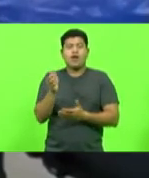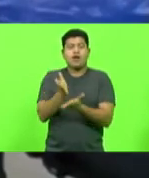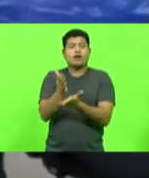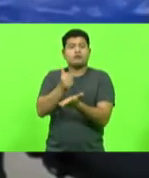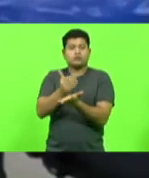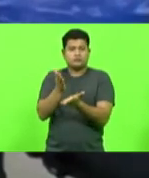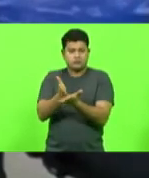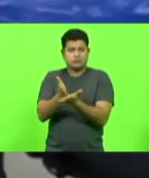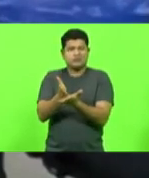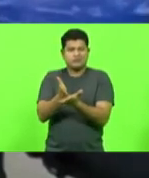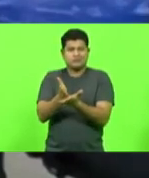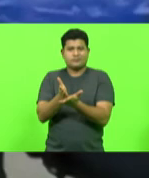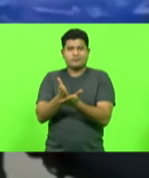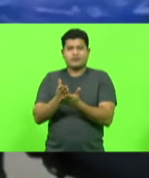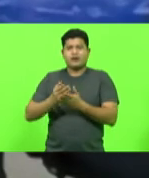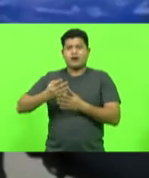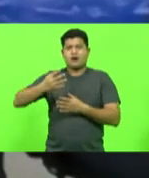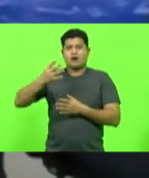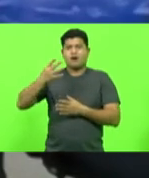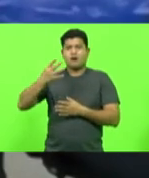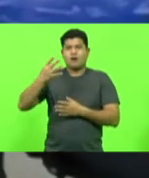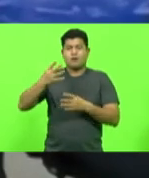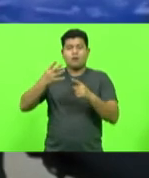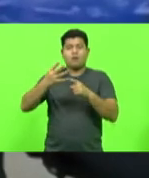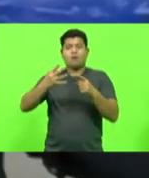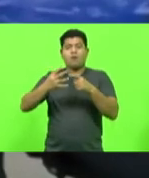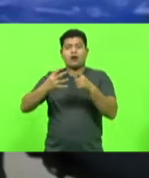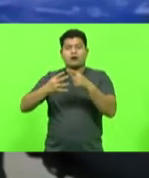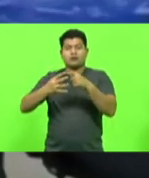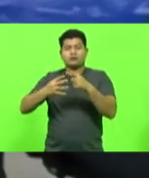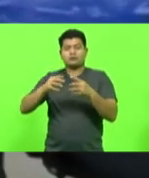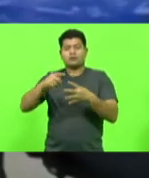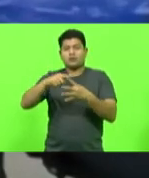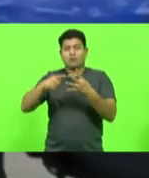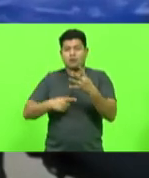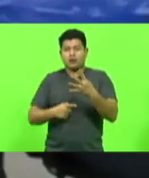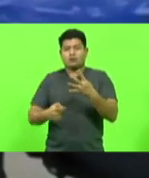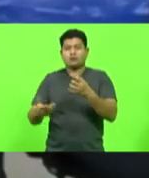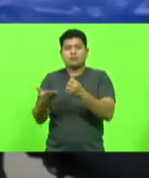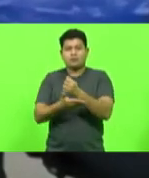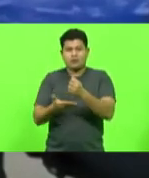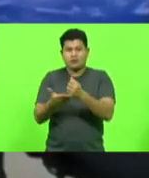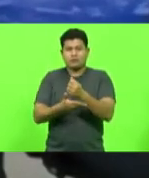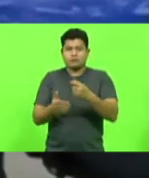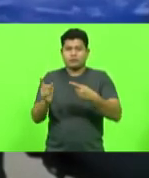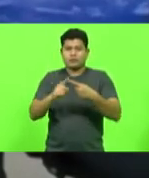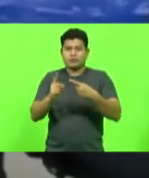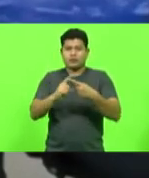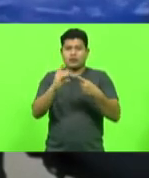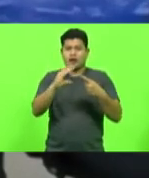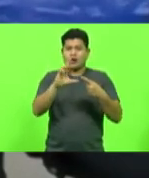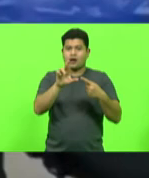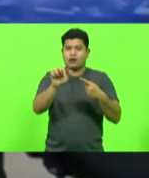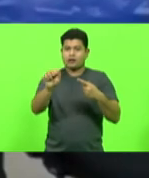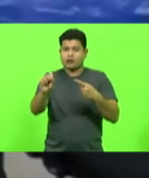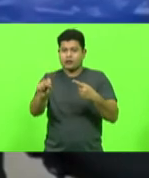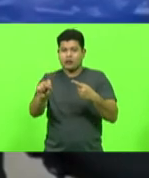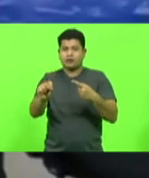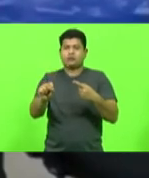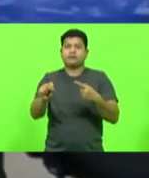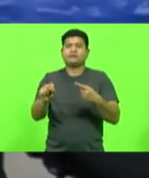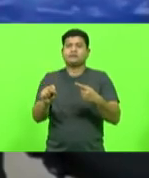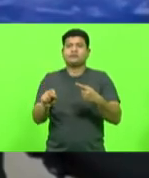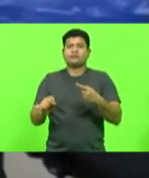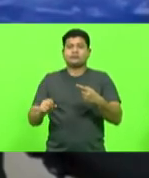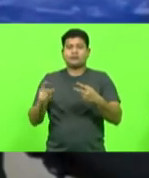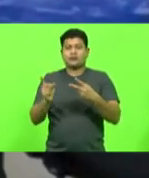mil em 4 níveis de proteção, básica, que é o CRAS, que são os serviços de acompanhamento à família, média complexidade, que é a